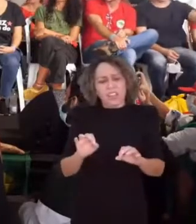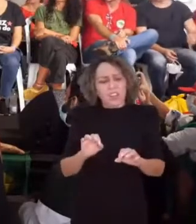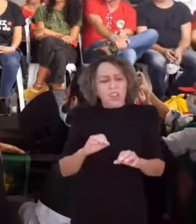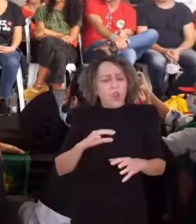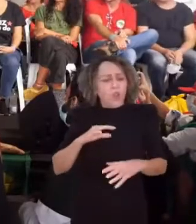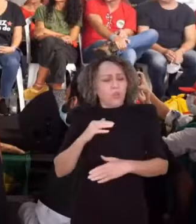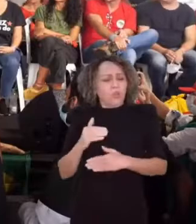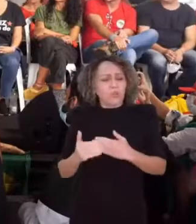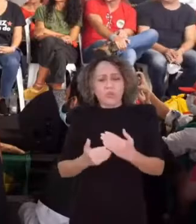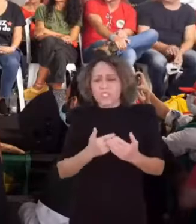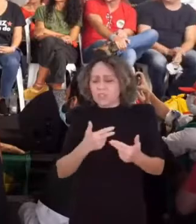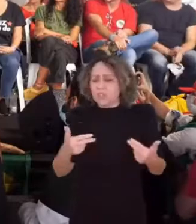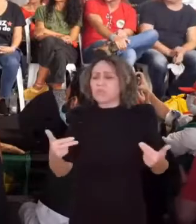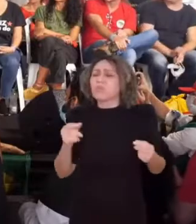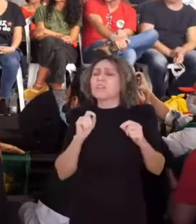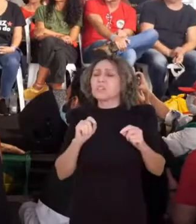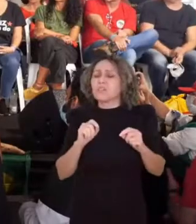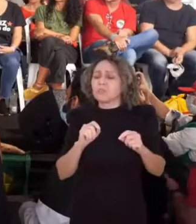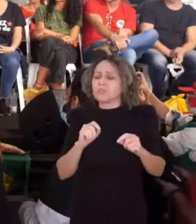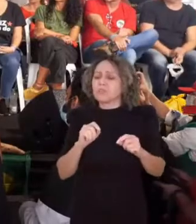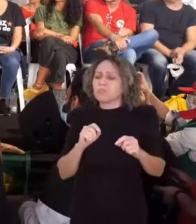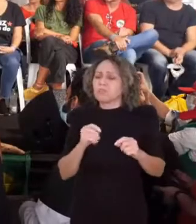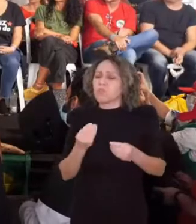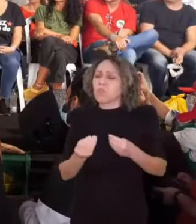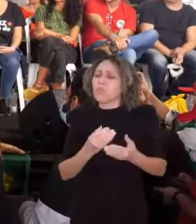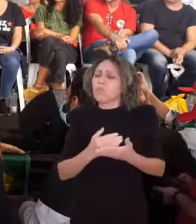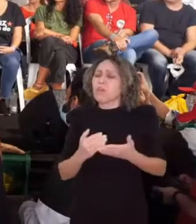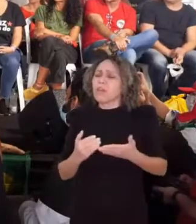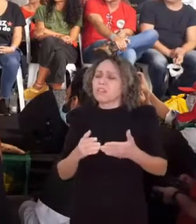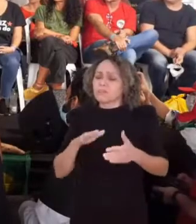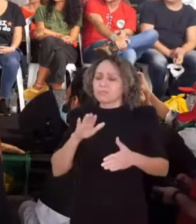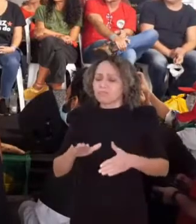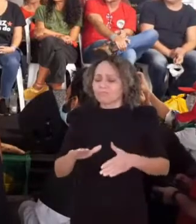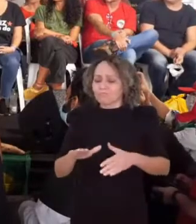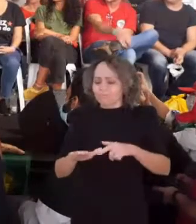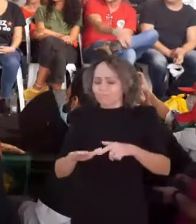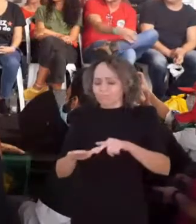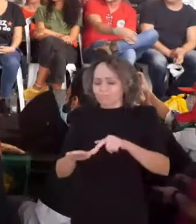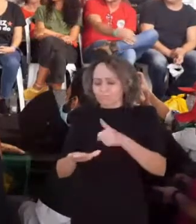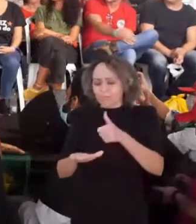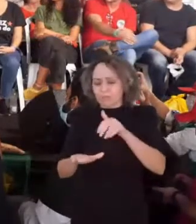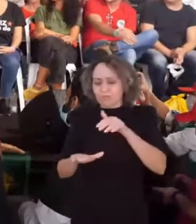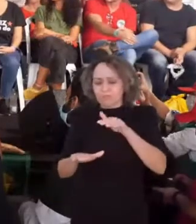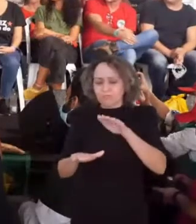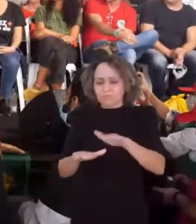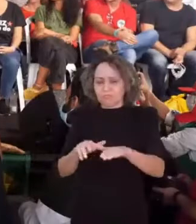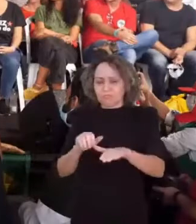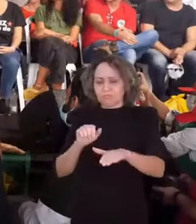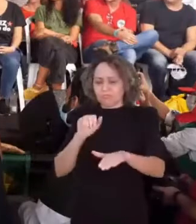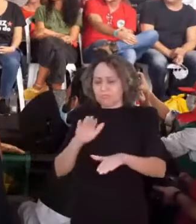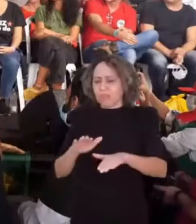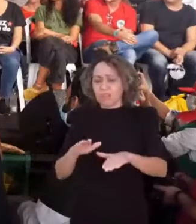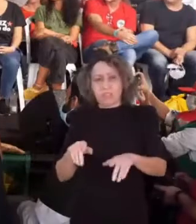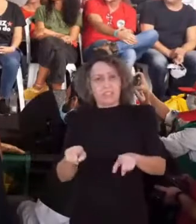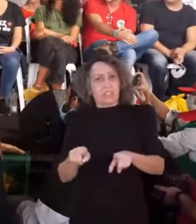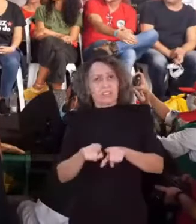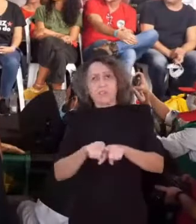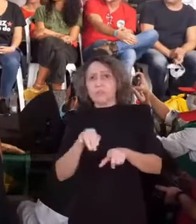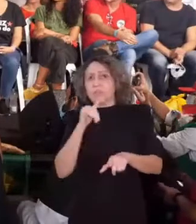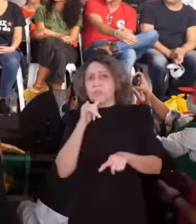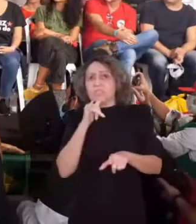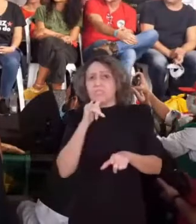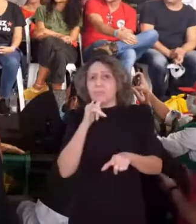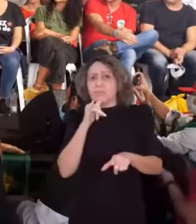China, que é o único monumento da Terra visto da Lua, para começar aquilo, teve um primeiro tijolo, uma primeira